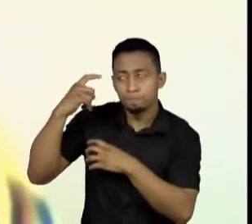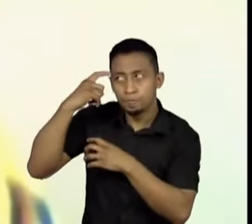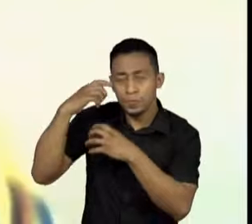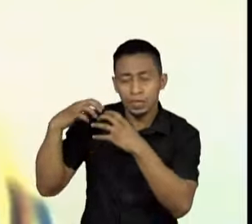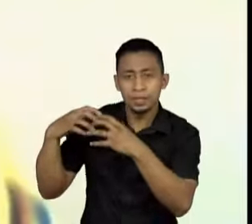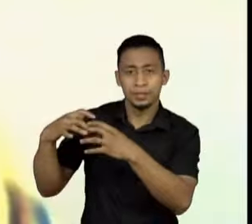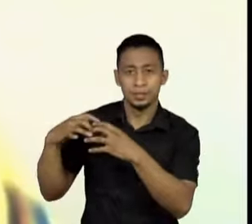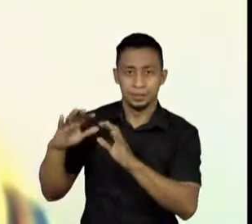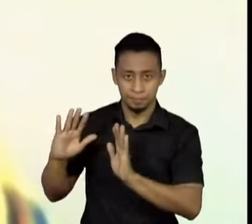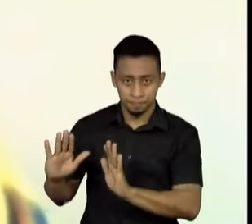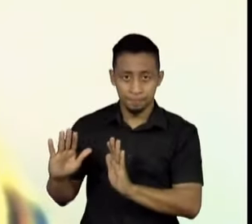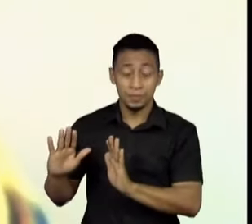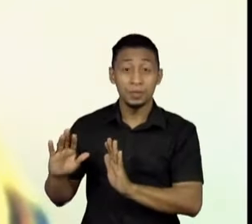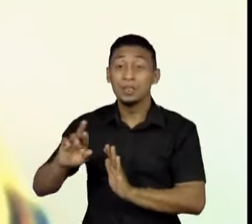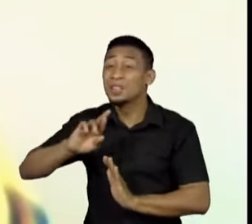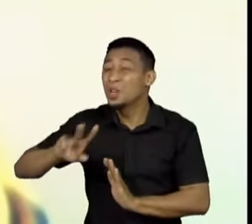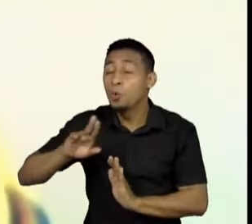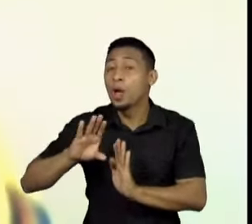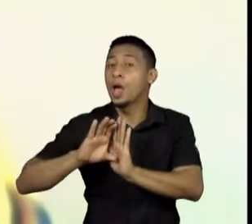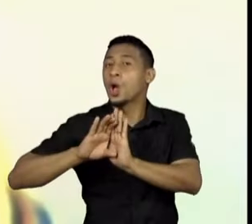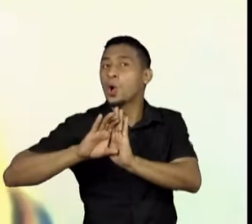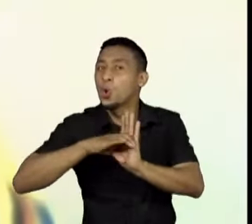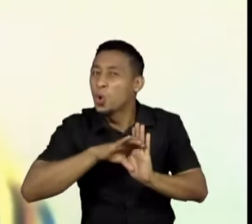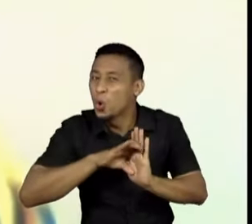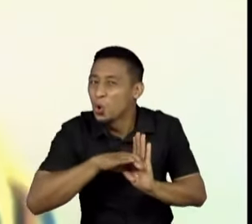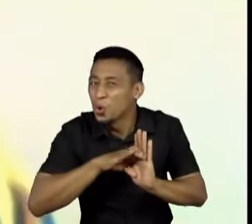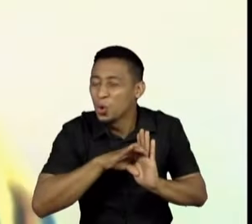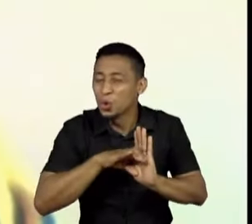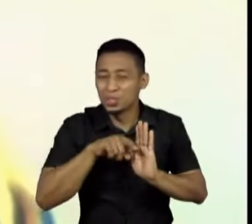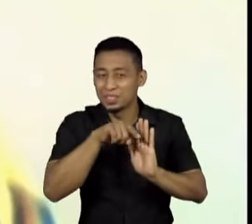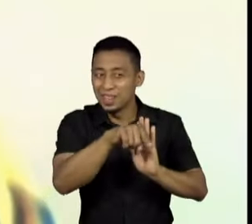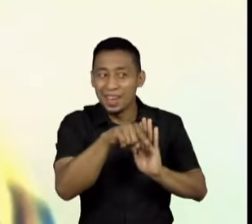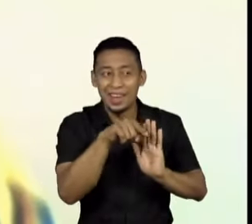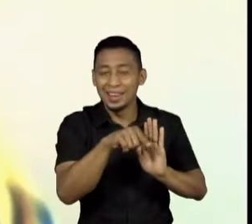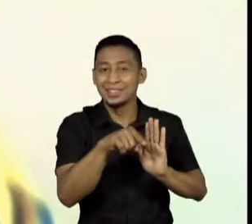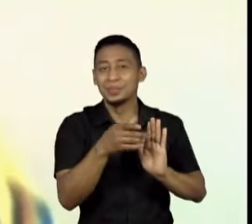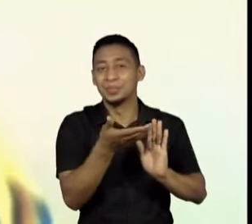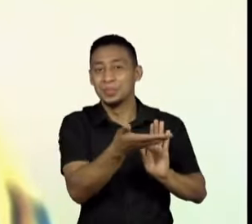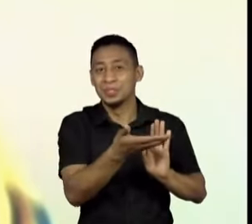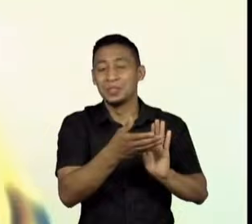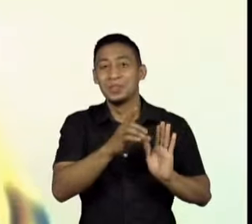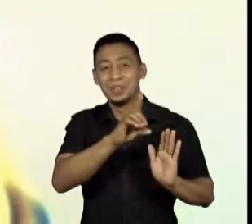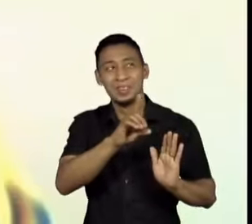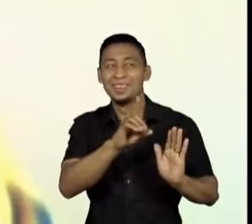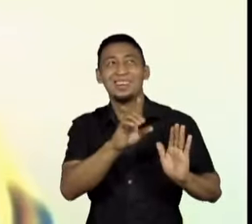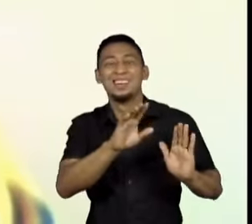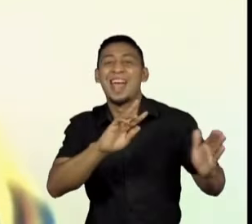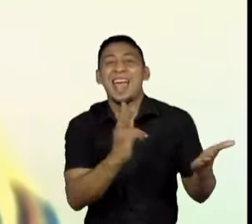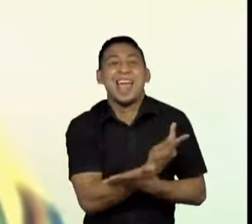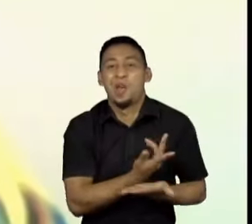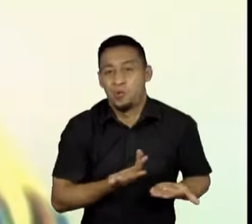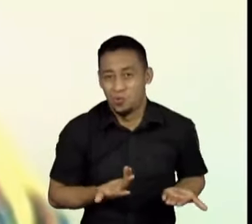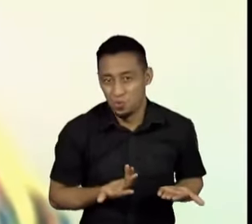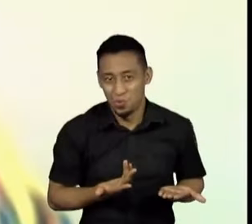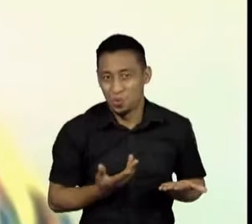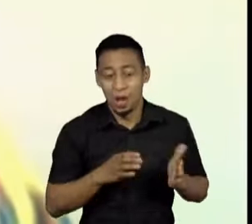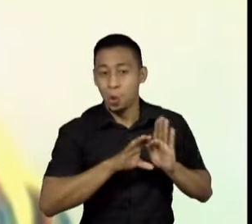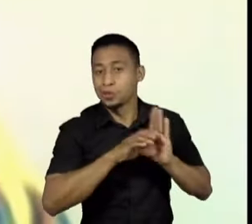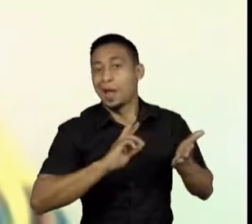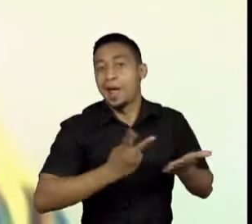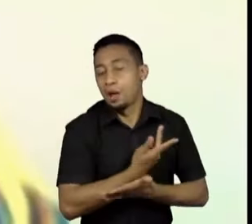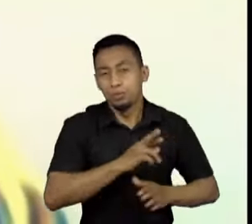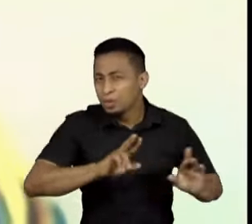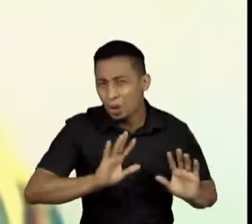nós não partimos do conceito de erro. Porque se a gente parte do conceito de erro, então nós